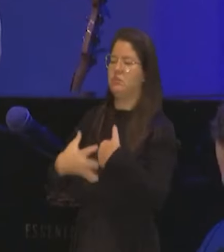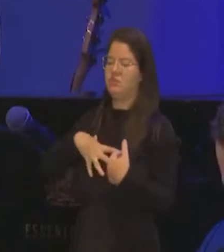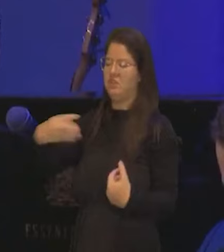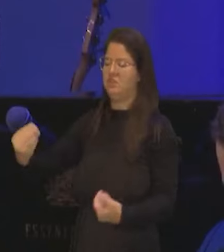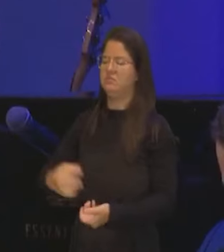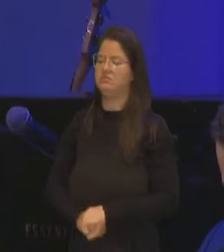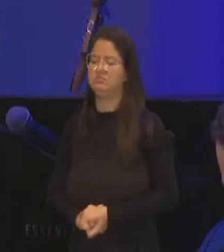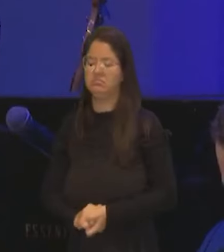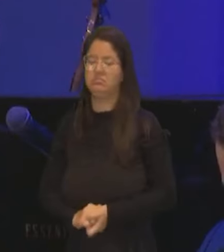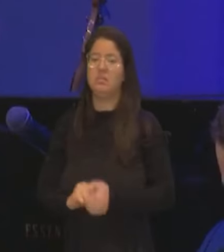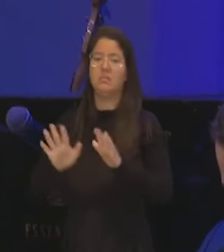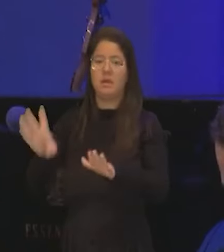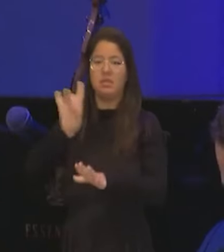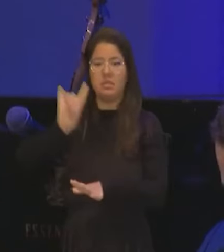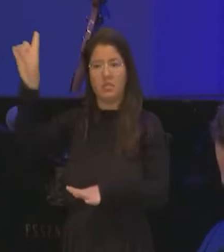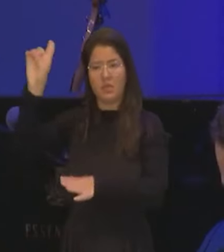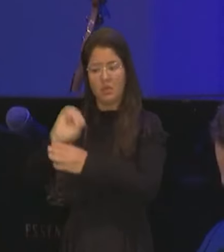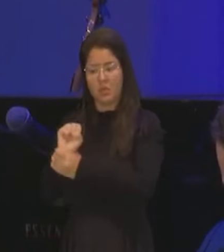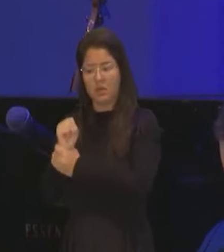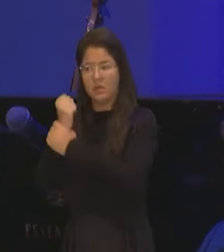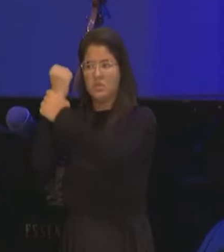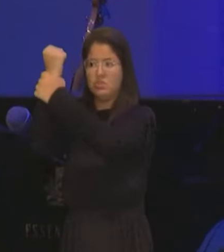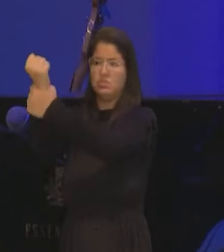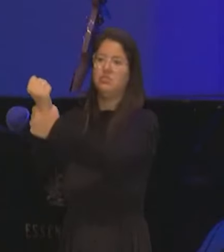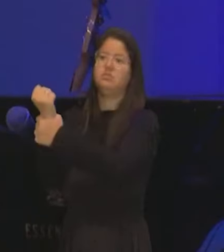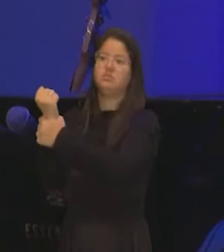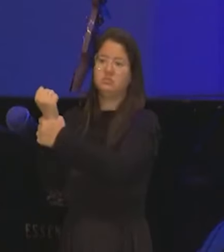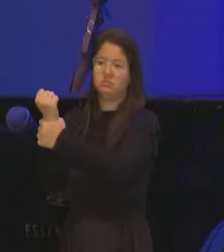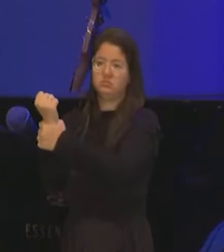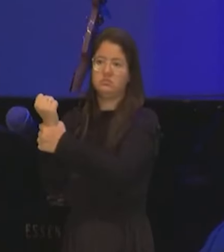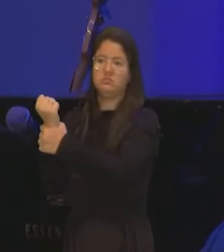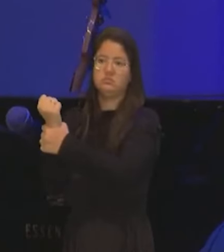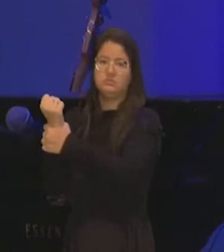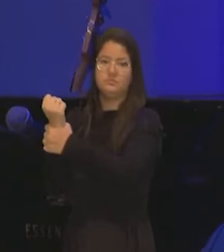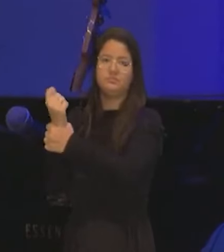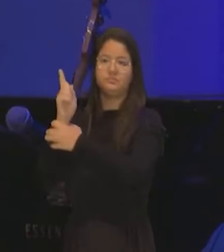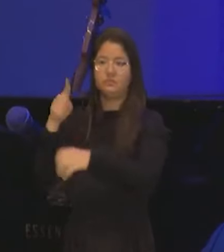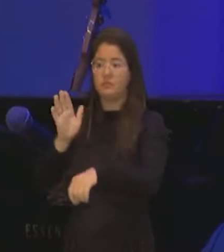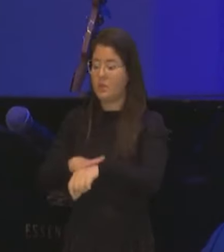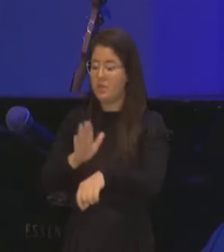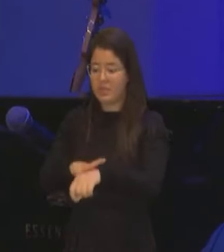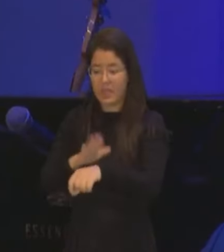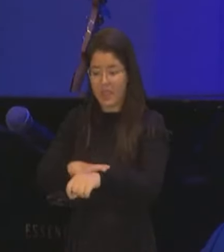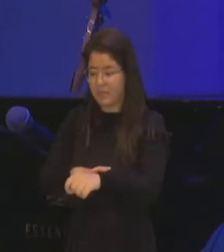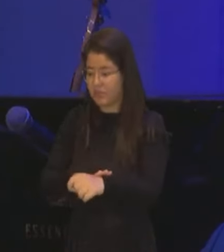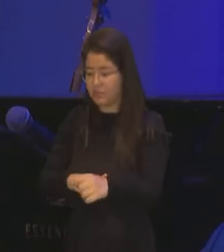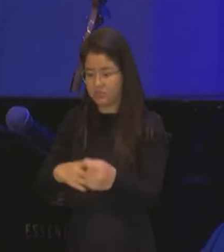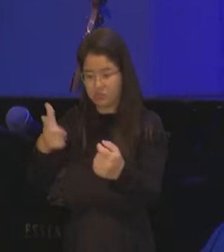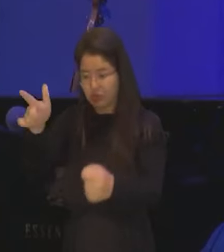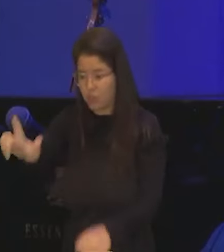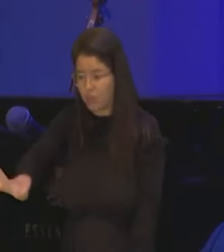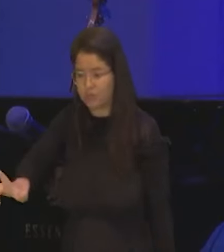Mas Deus está garantindo por meio da sua palavra: esse tempo não mais voltará.